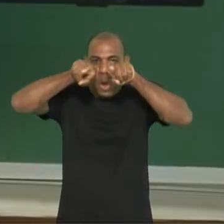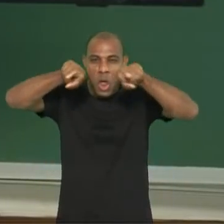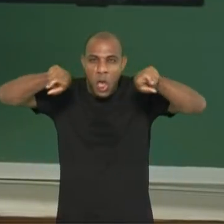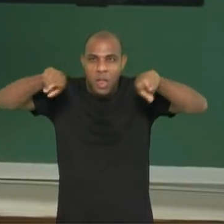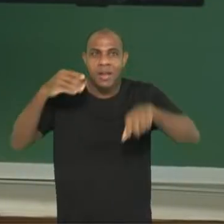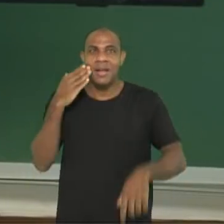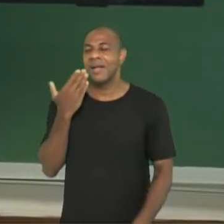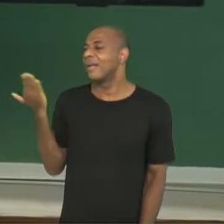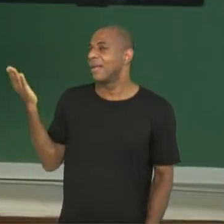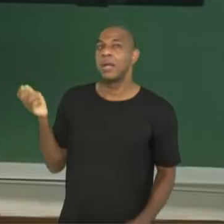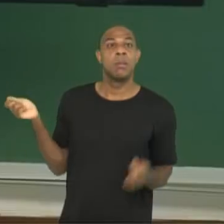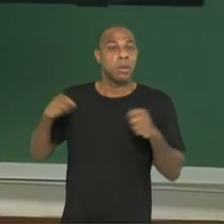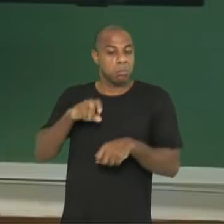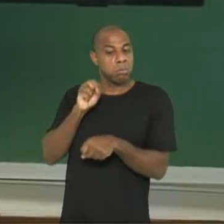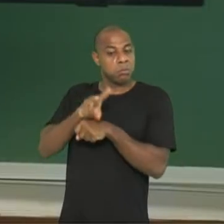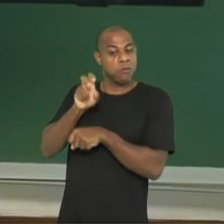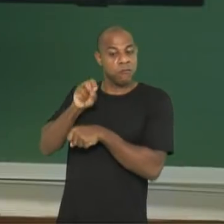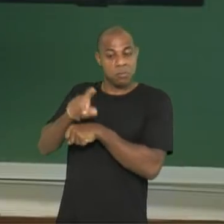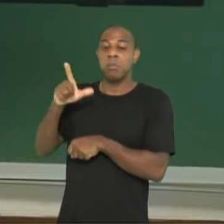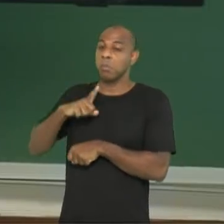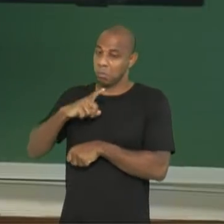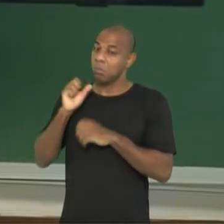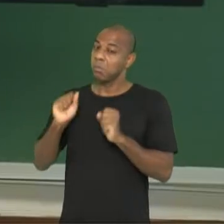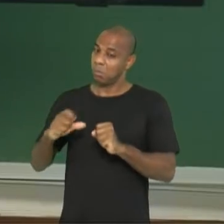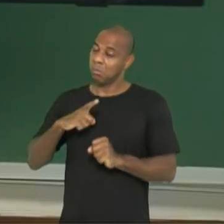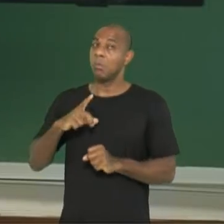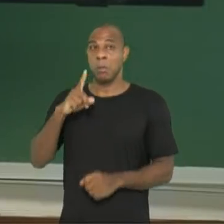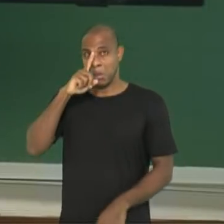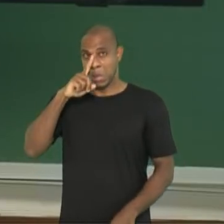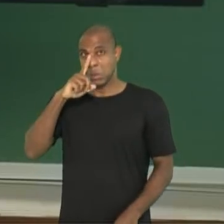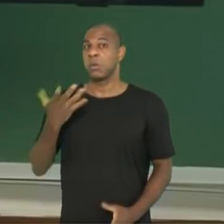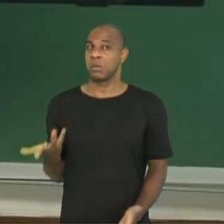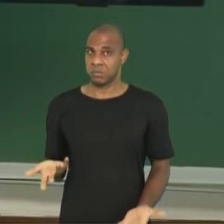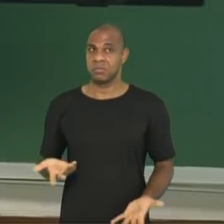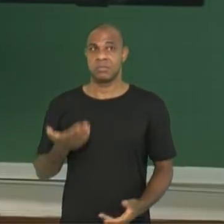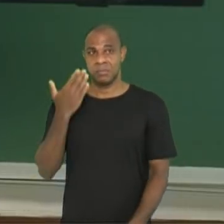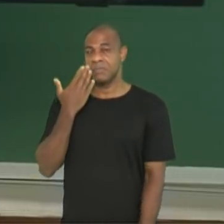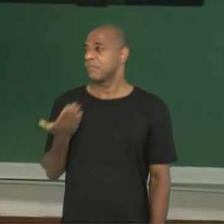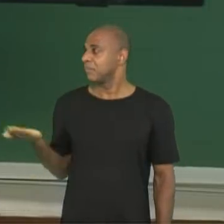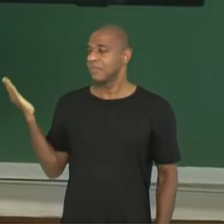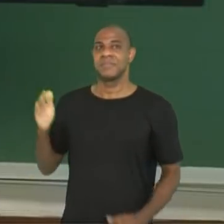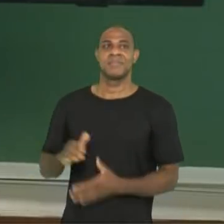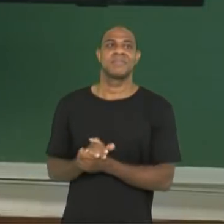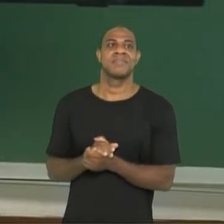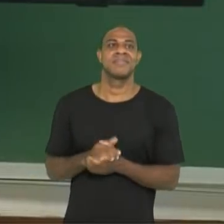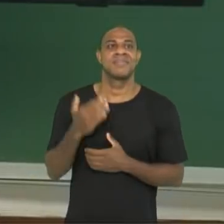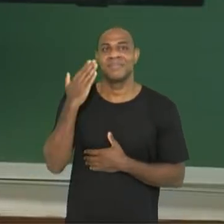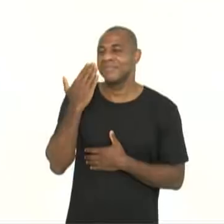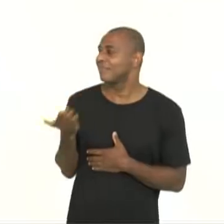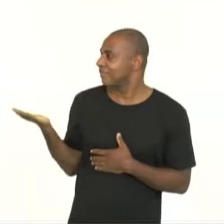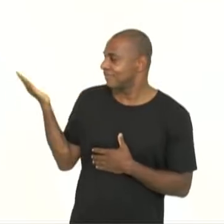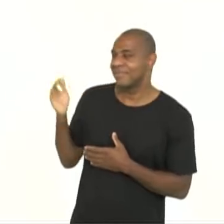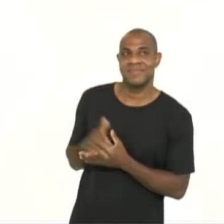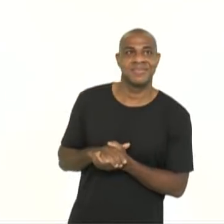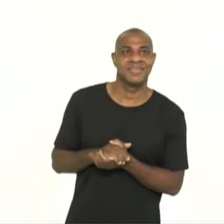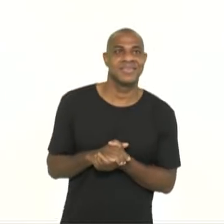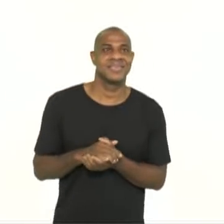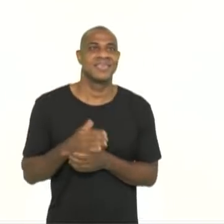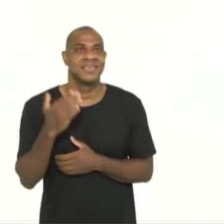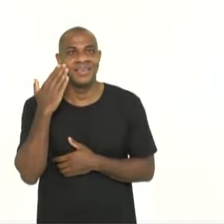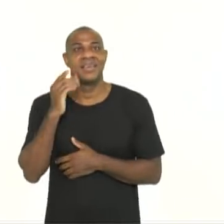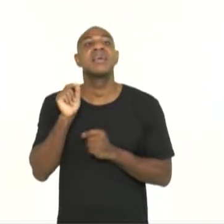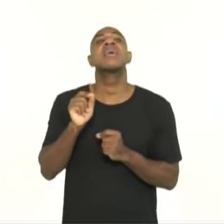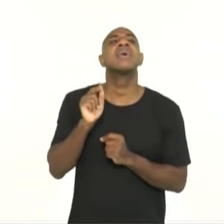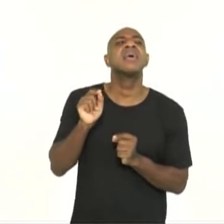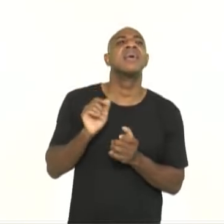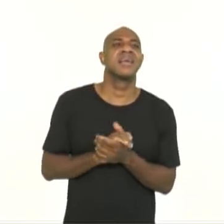animais também podem produzir algum tipo de veneno. Eles são perigosos. Além disso, para a gente relembrar quem são